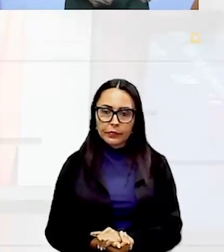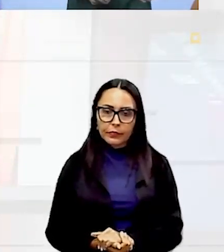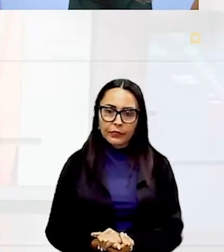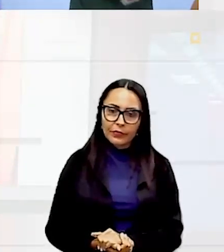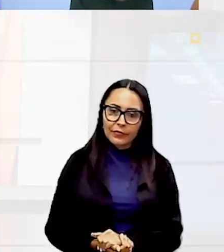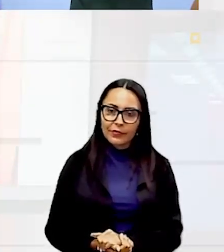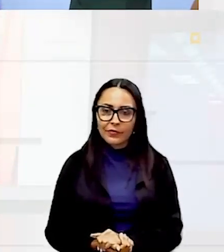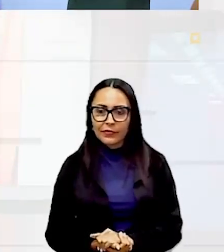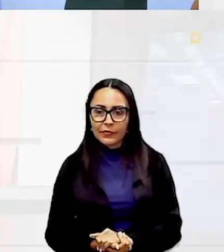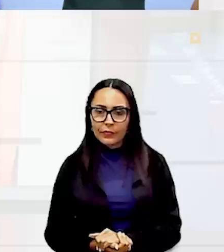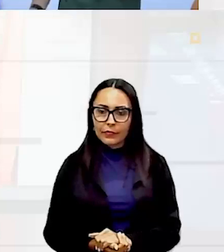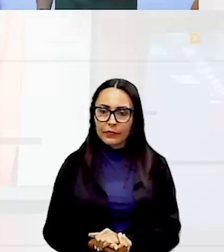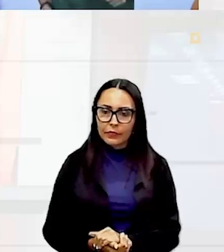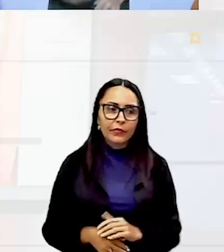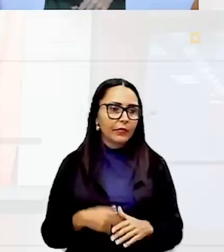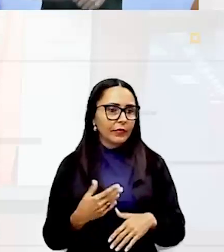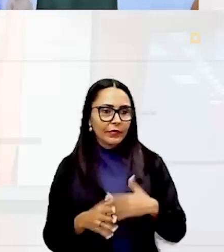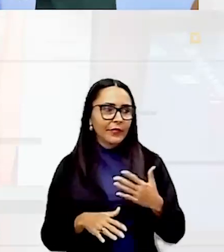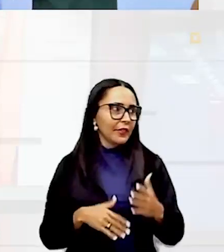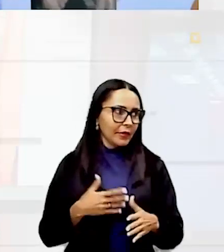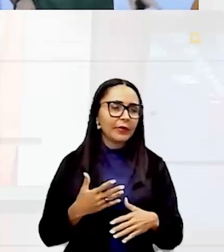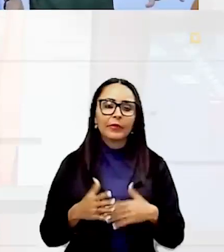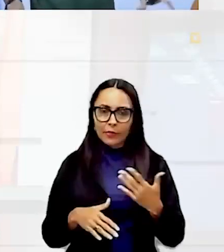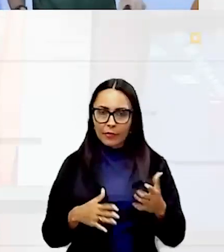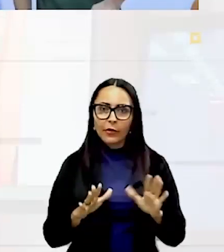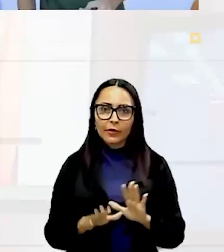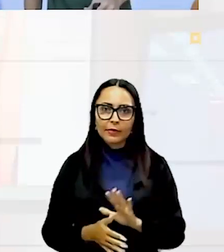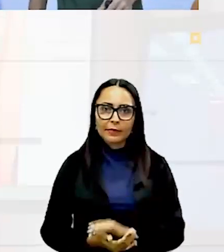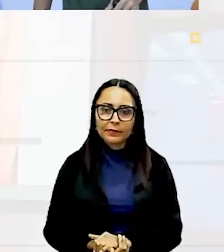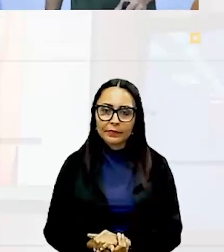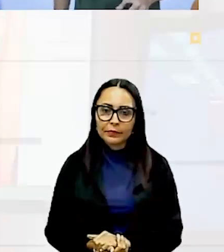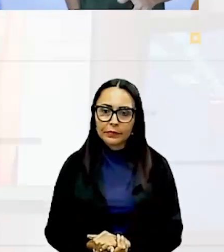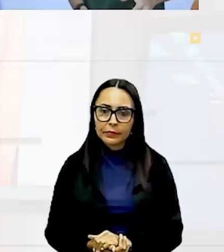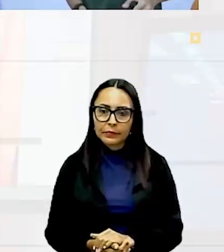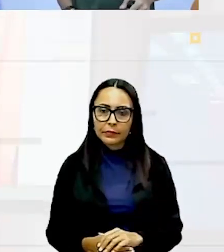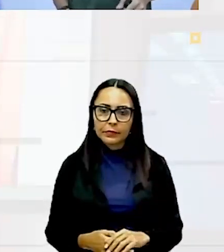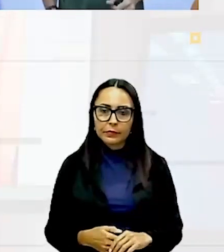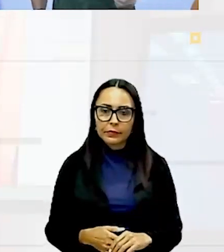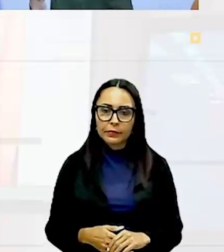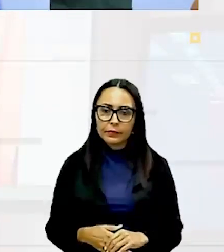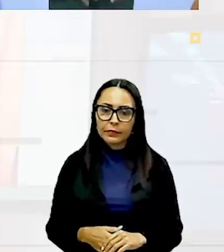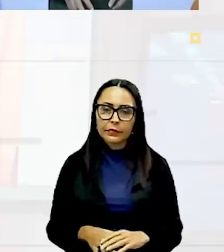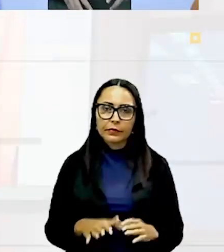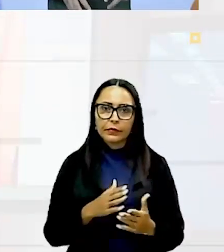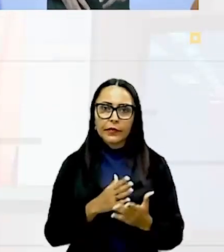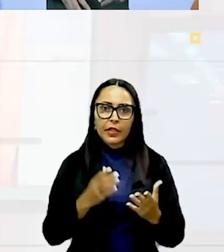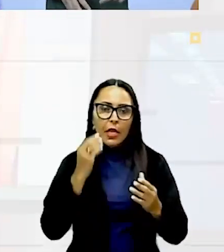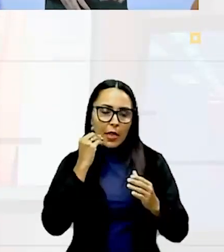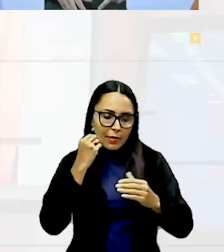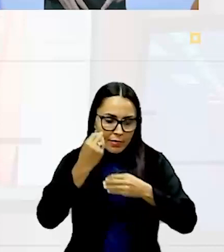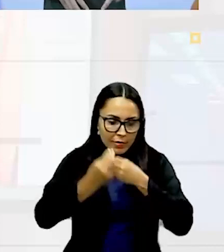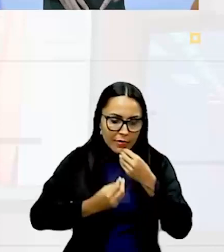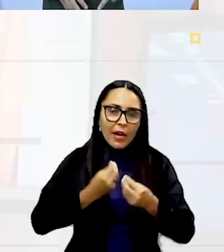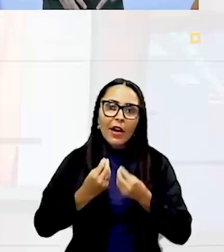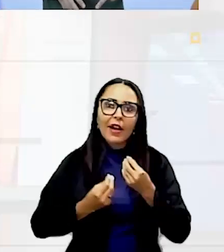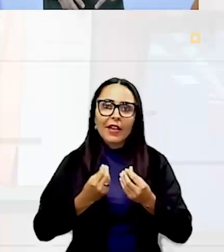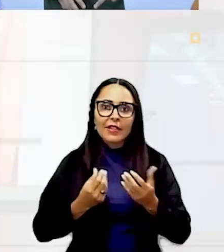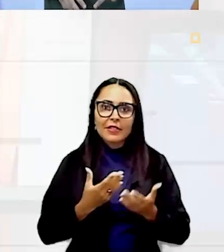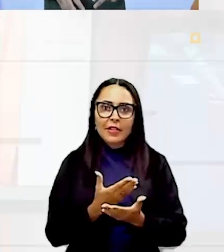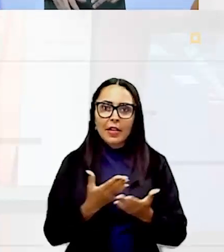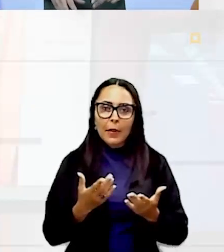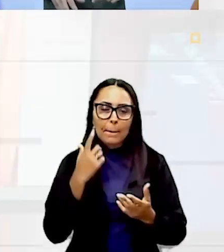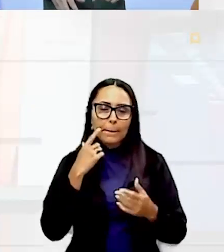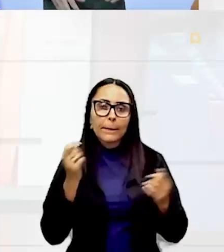Esqueci, perdão. É que geralmente esquece as palavras, mas voltando. Enfim, ele dá